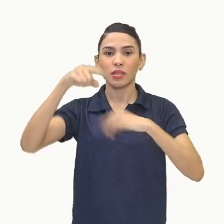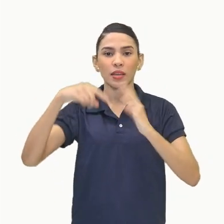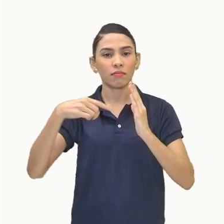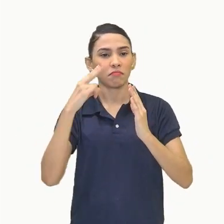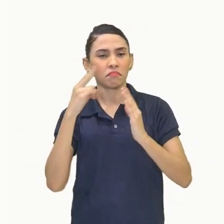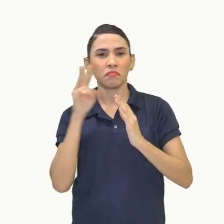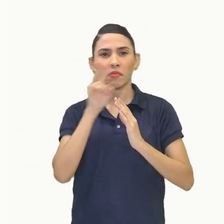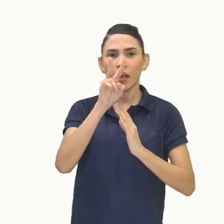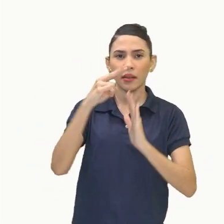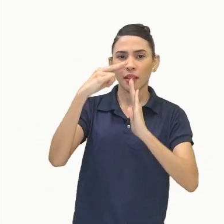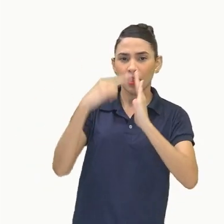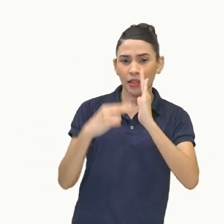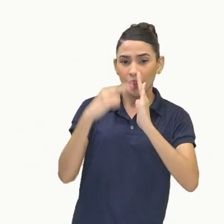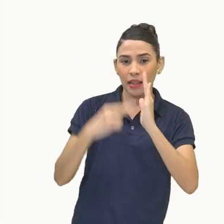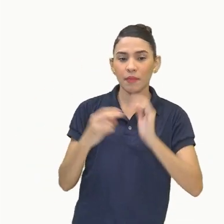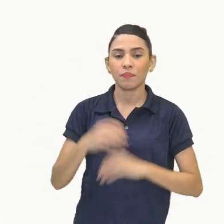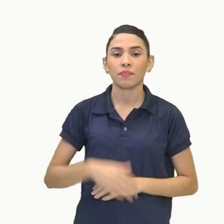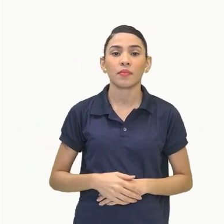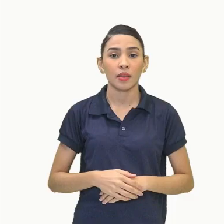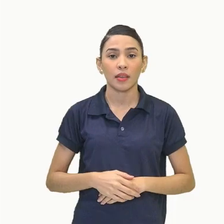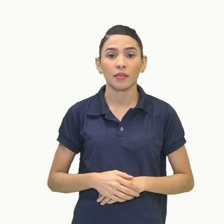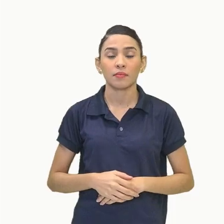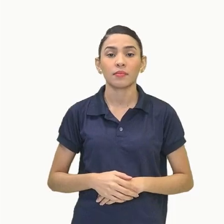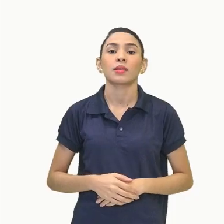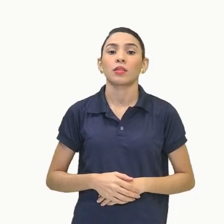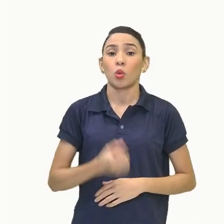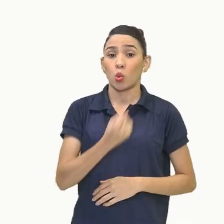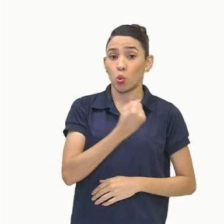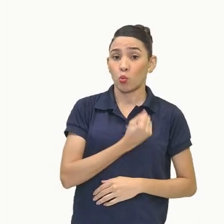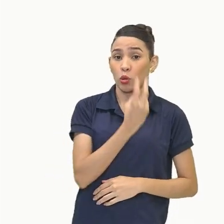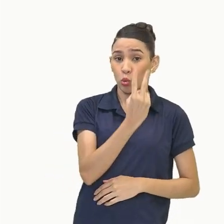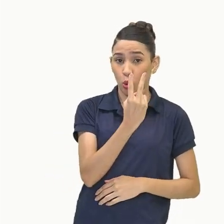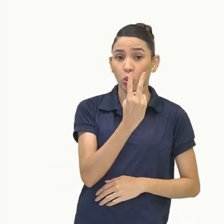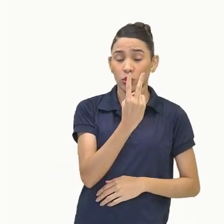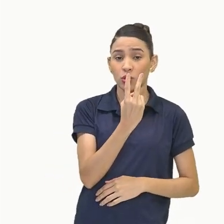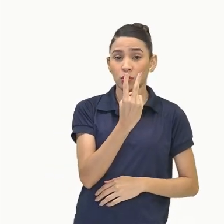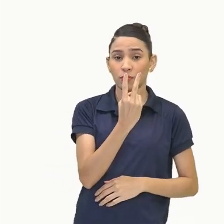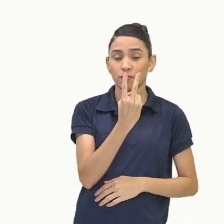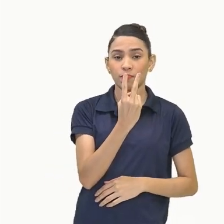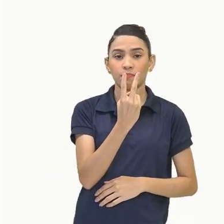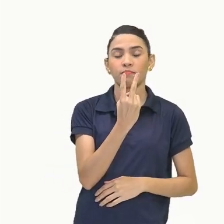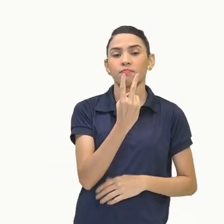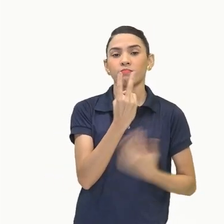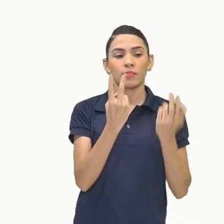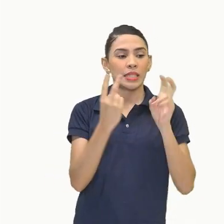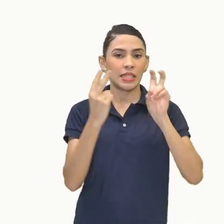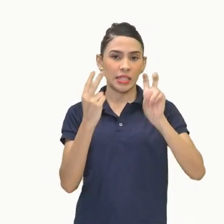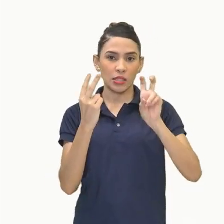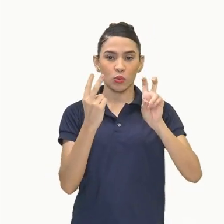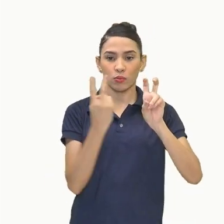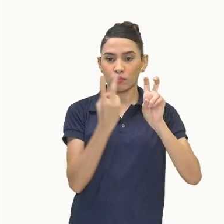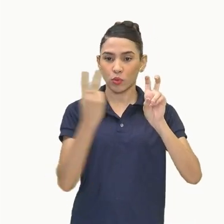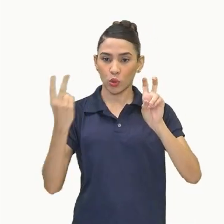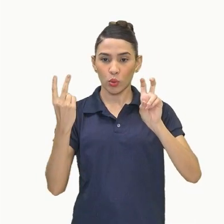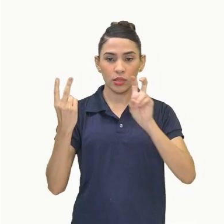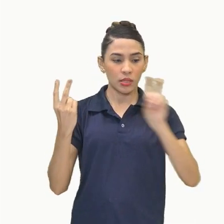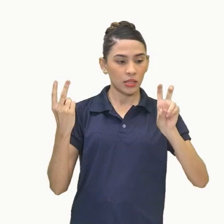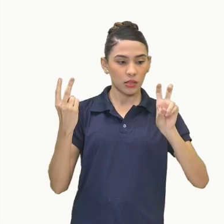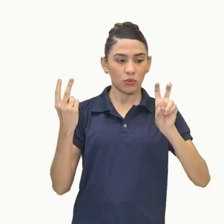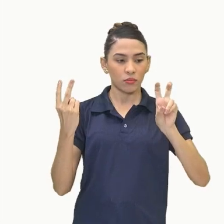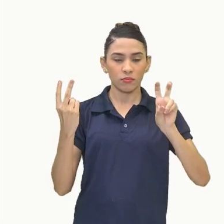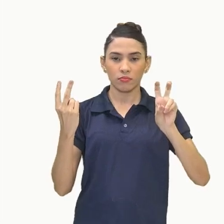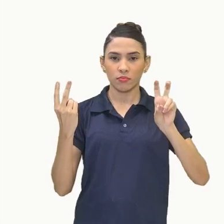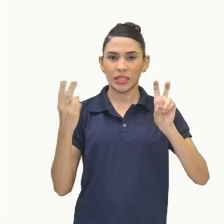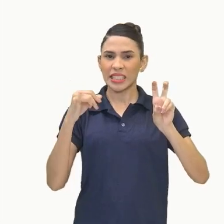aqui, 2 é maior do que 5. Eu quero comparar o valor 2 e o valor 5.